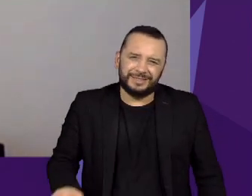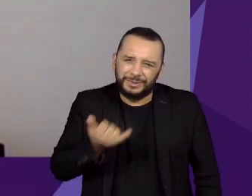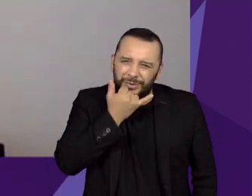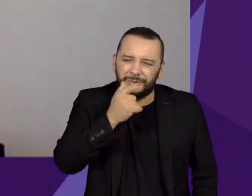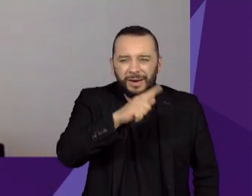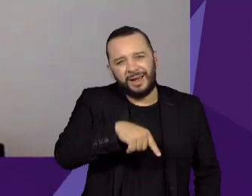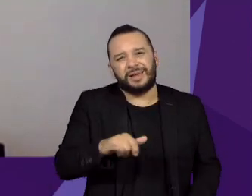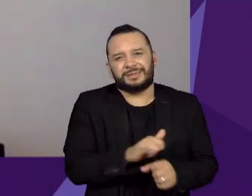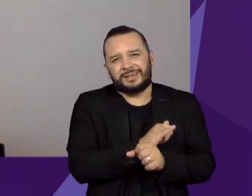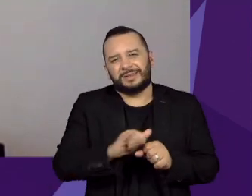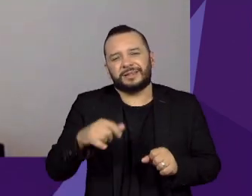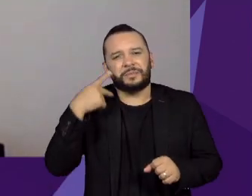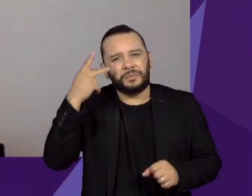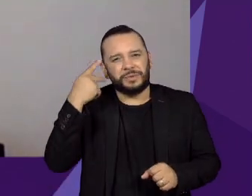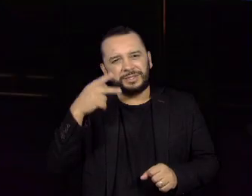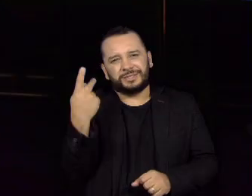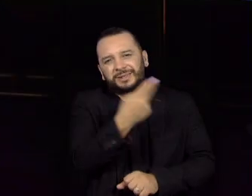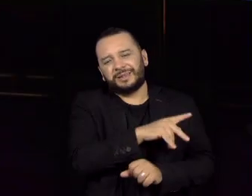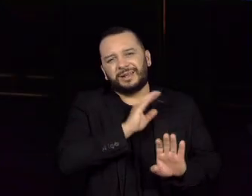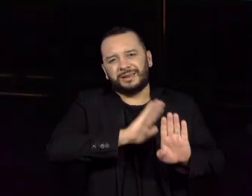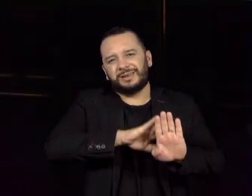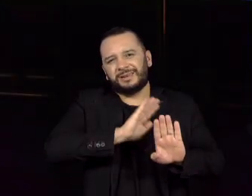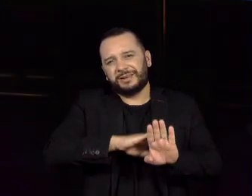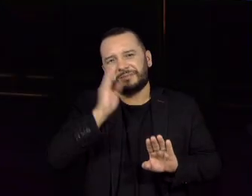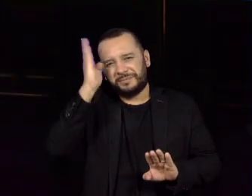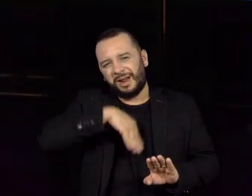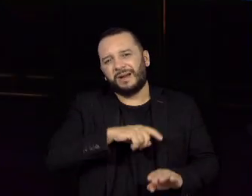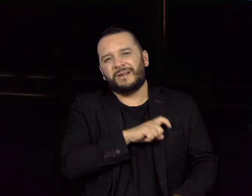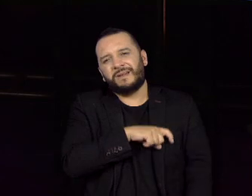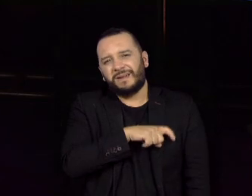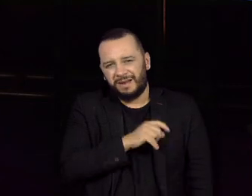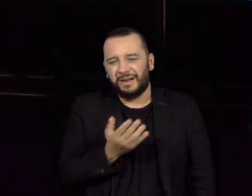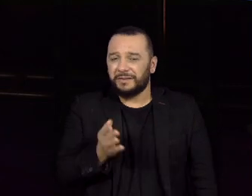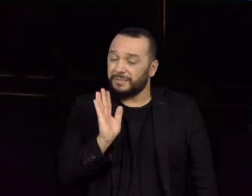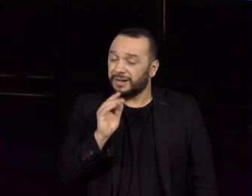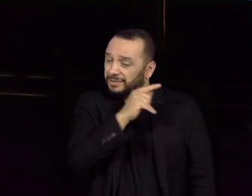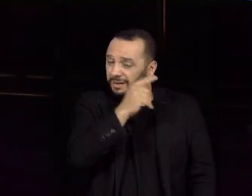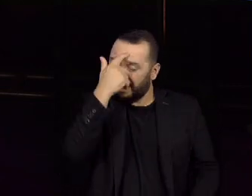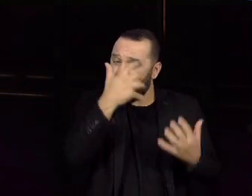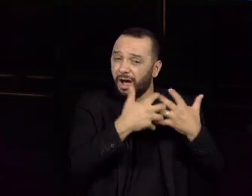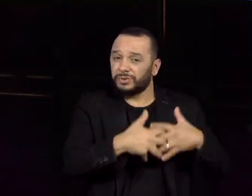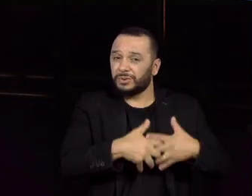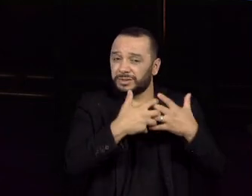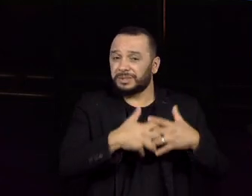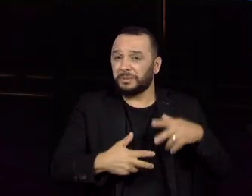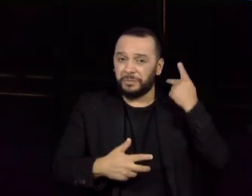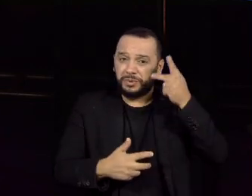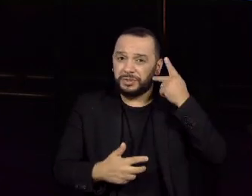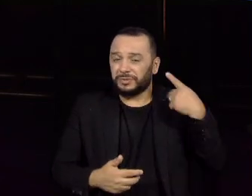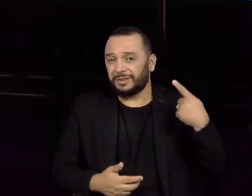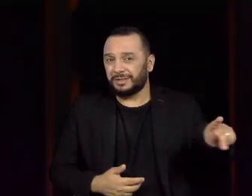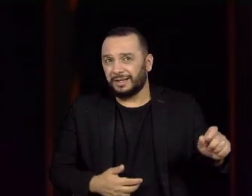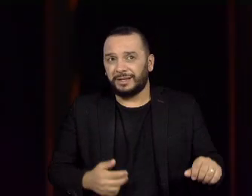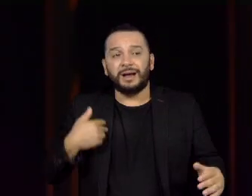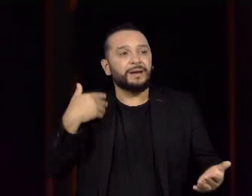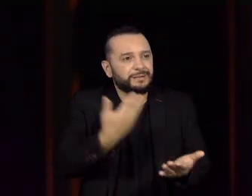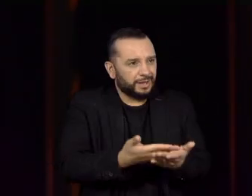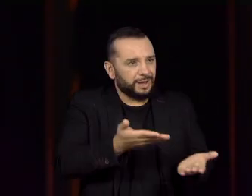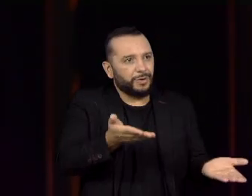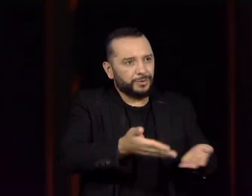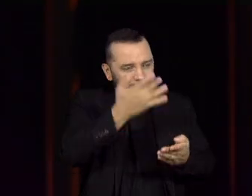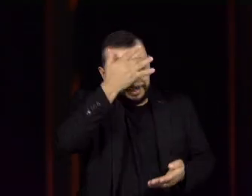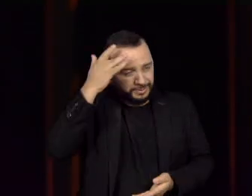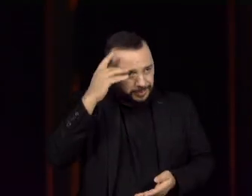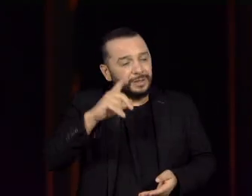política perversa, cruel, mas era um raciocínio político que até hoje tem gente que segue. Até hoje estamos